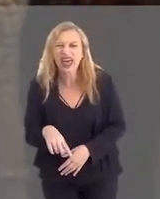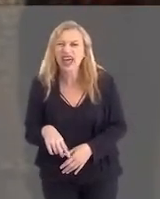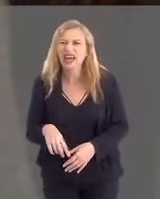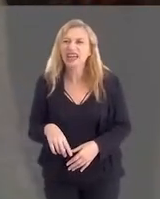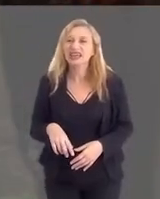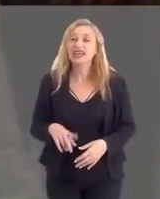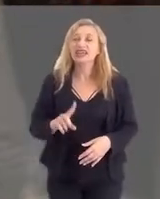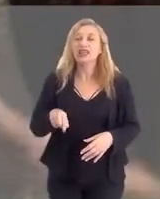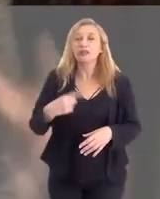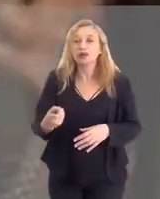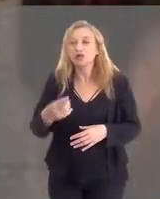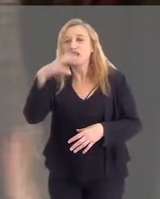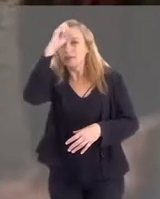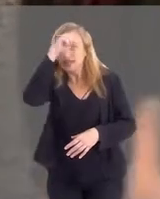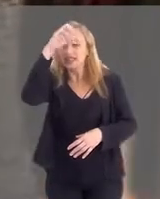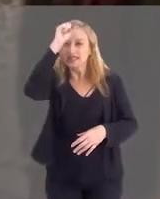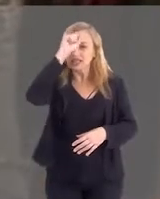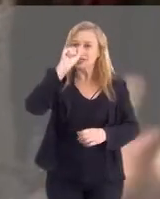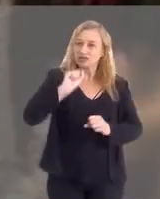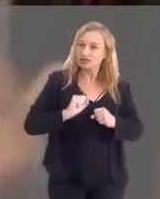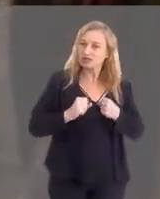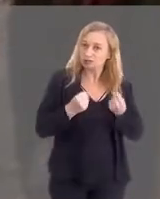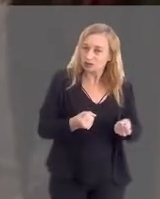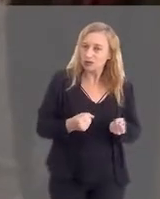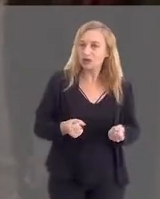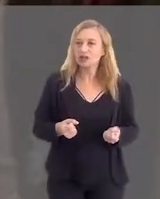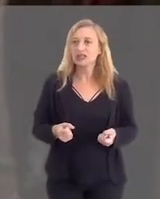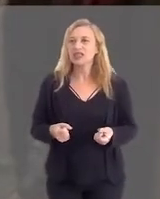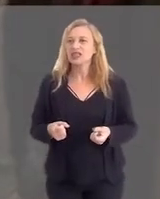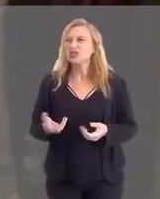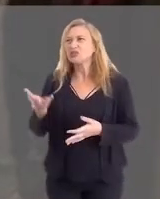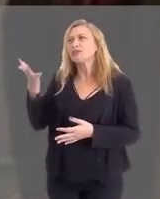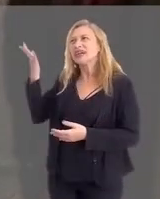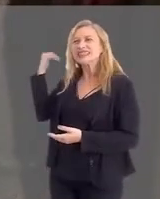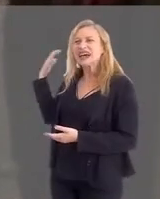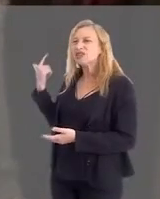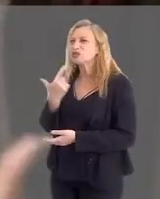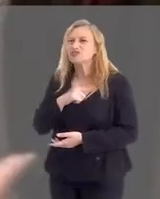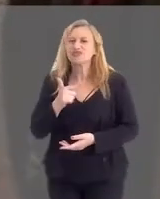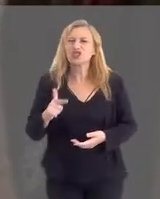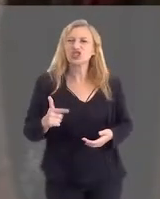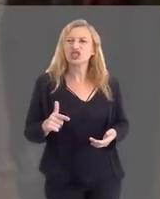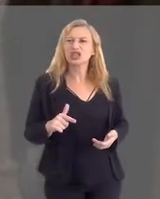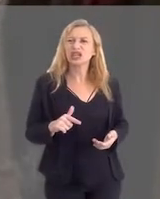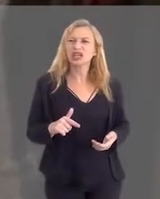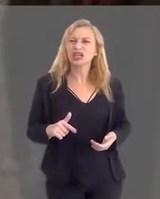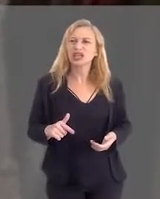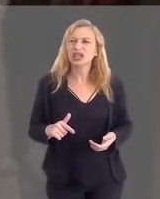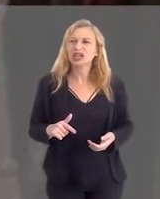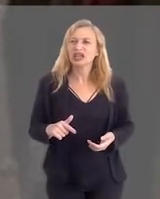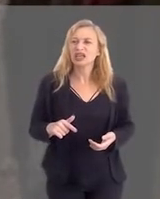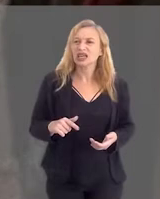ECAD? Né? E foi, vai aprendendo na marra, porque a gente, naquela época, a gente não tinha